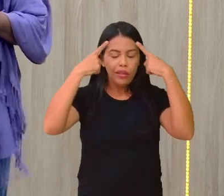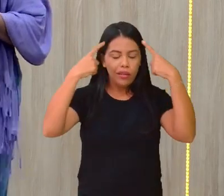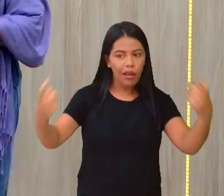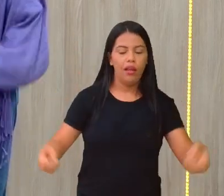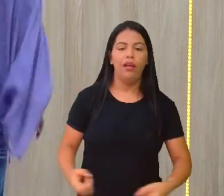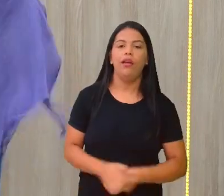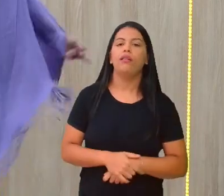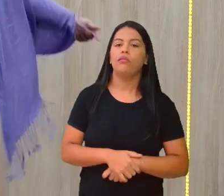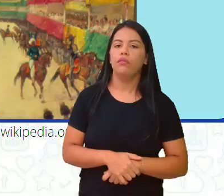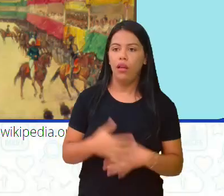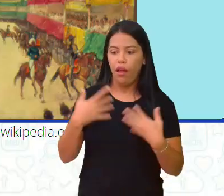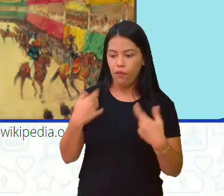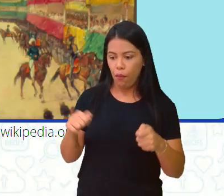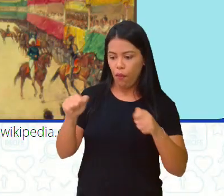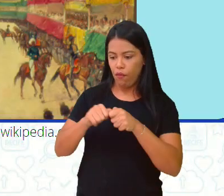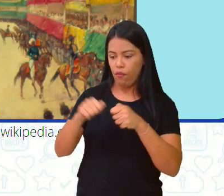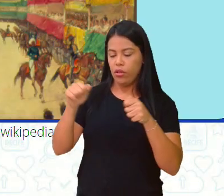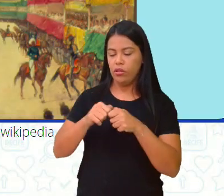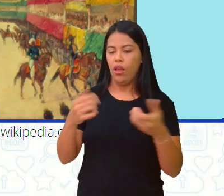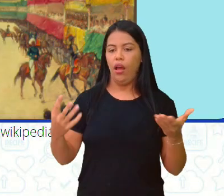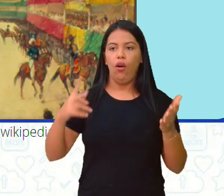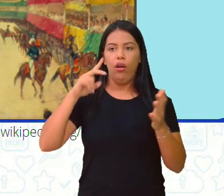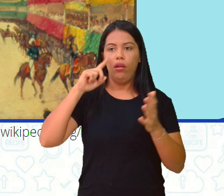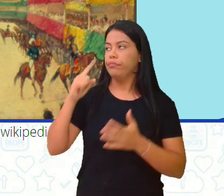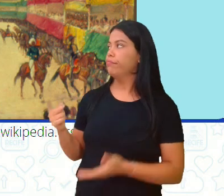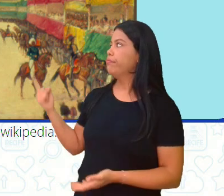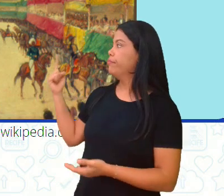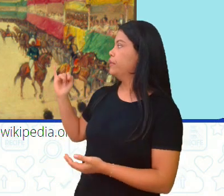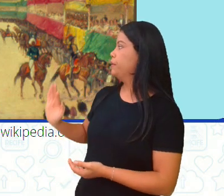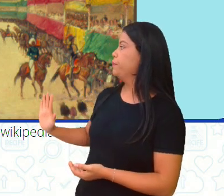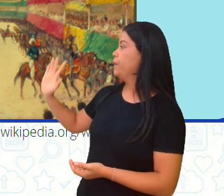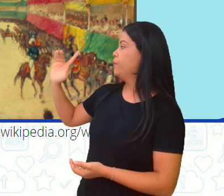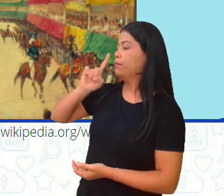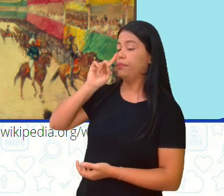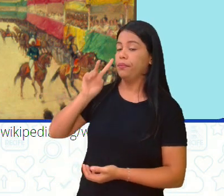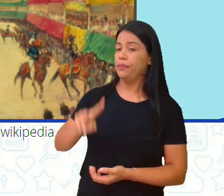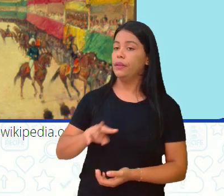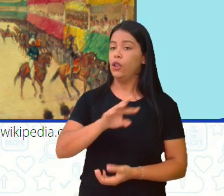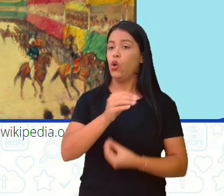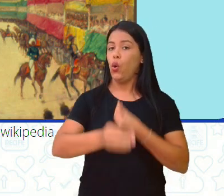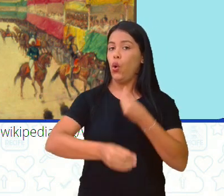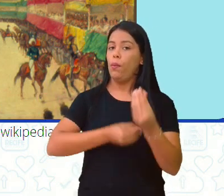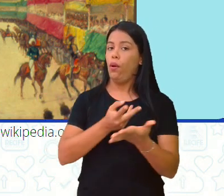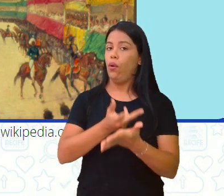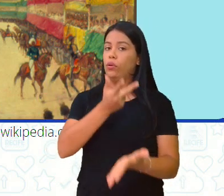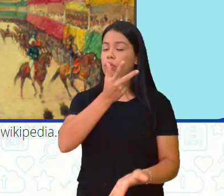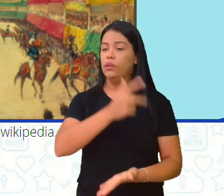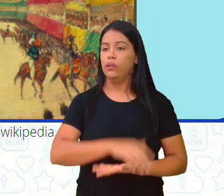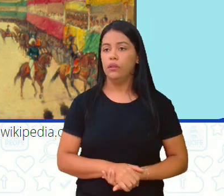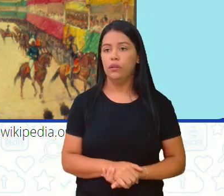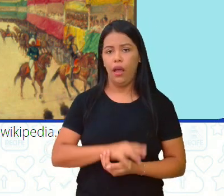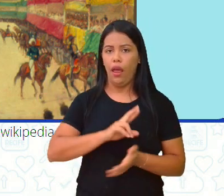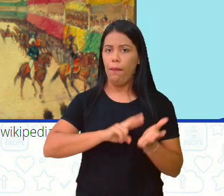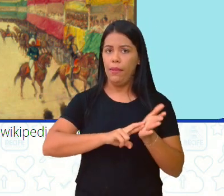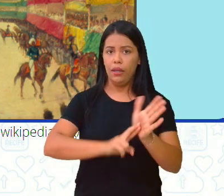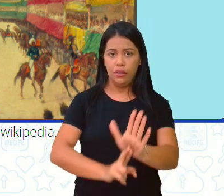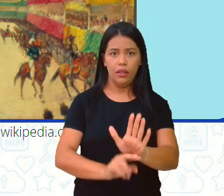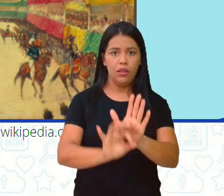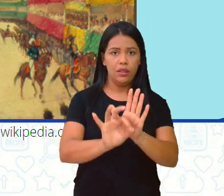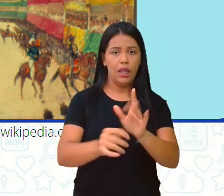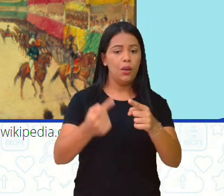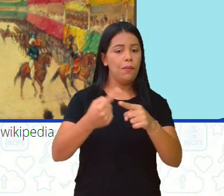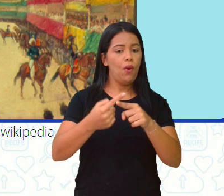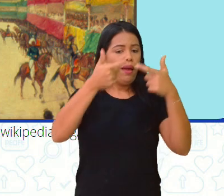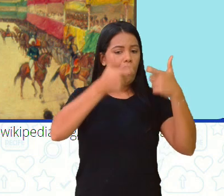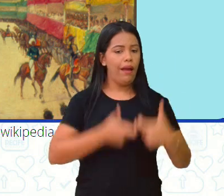fazer uma leitura de imagem? Tem umas imagens aqui para vocês verem como era esse torneio, representando, tá? Porque a guerra aconteceu